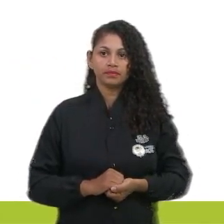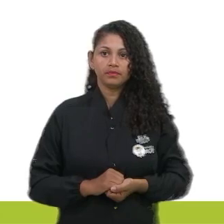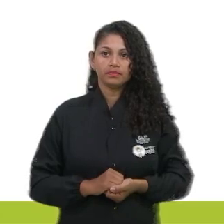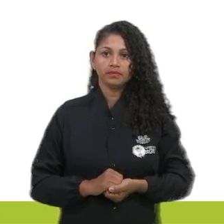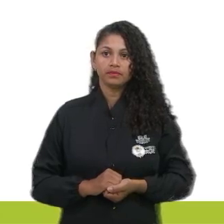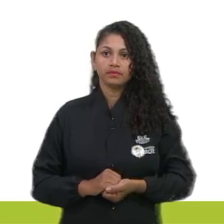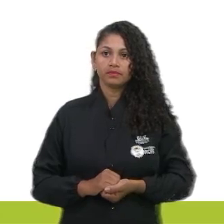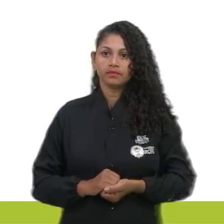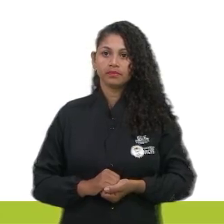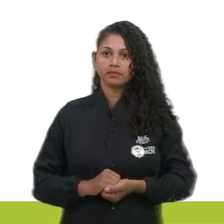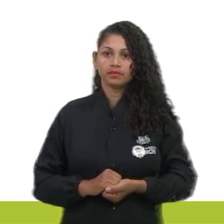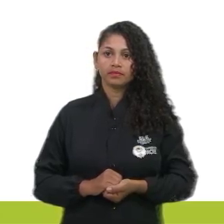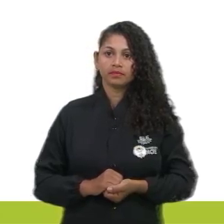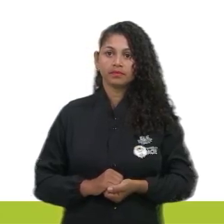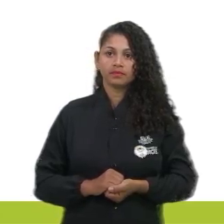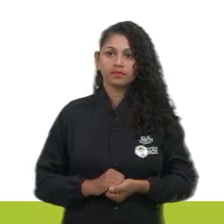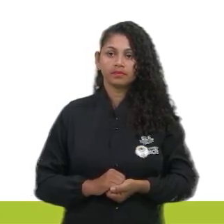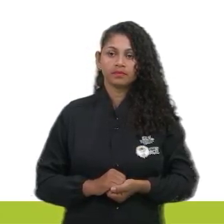Então,